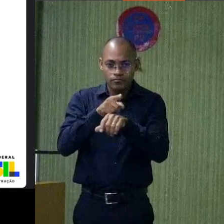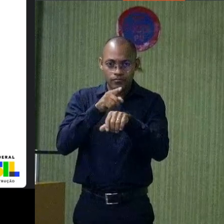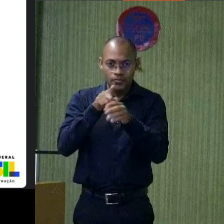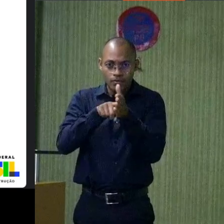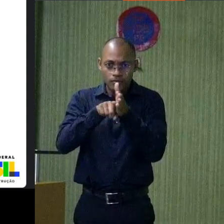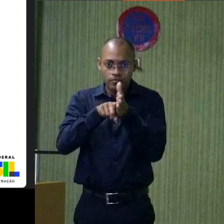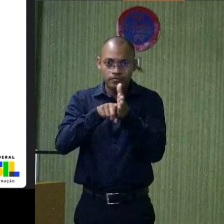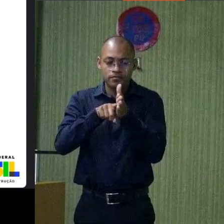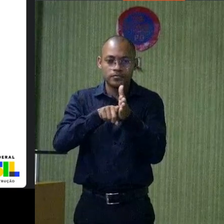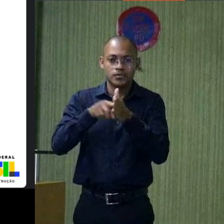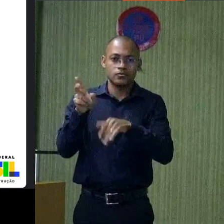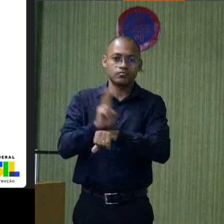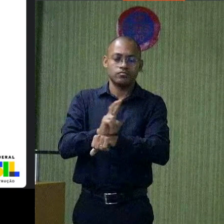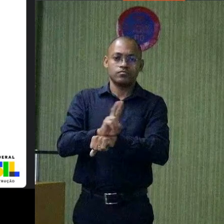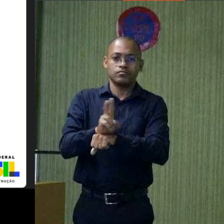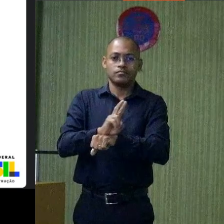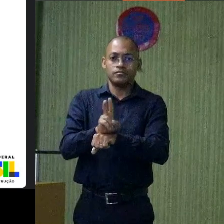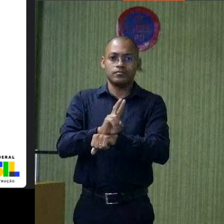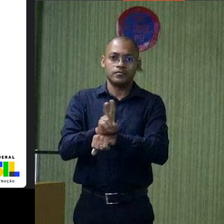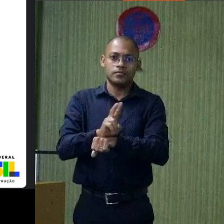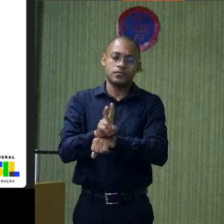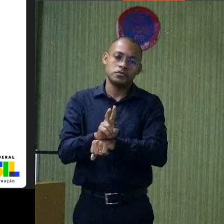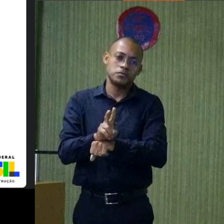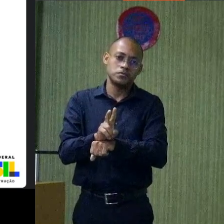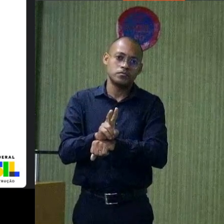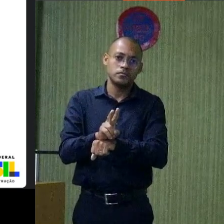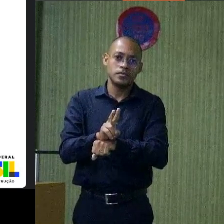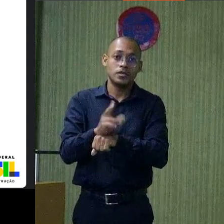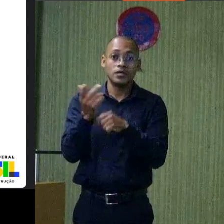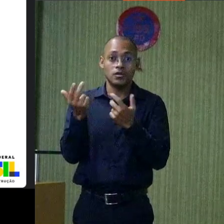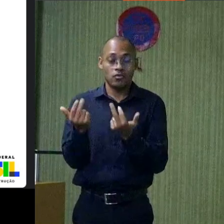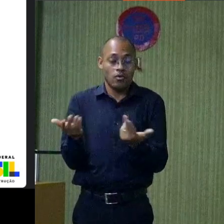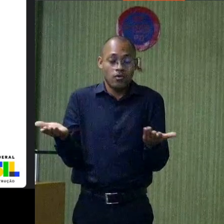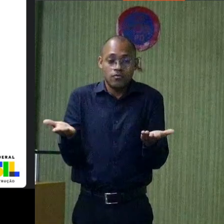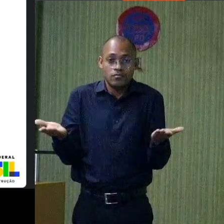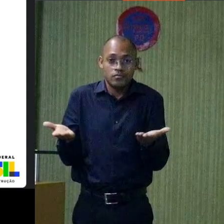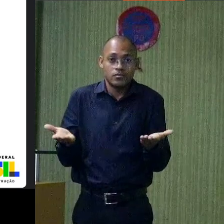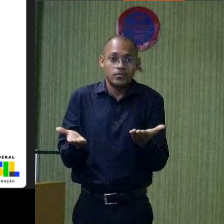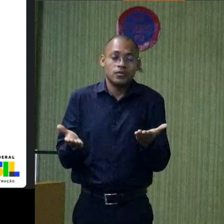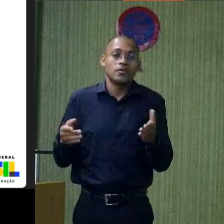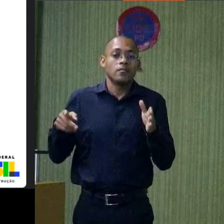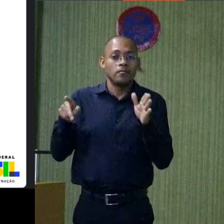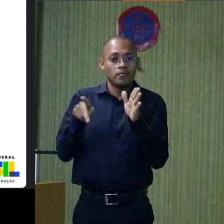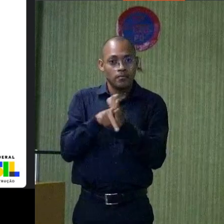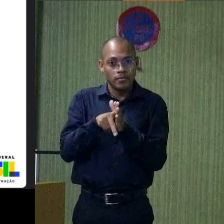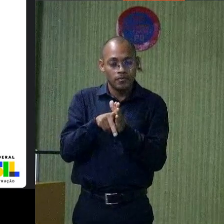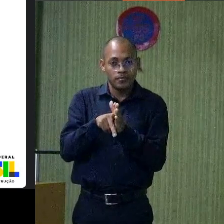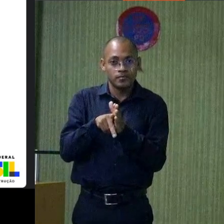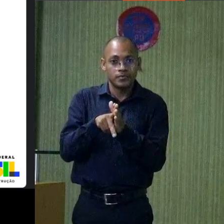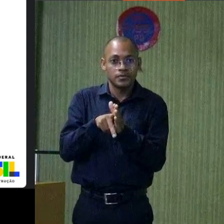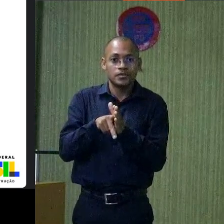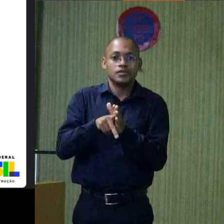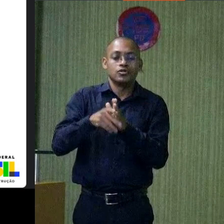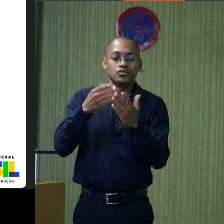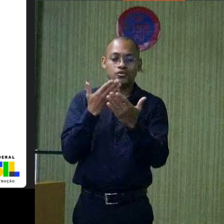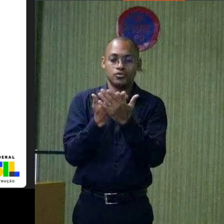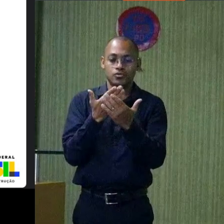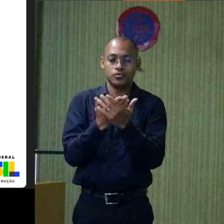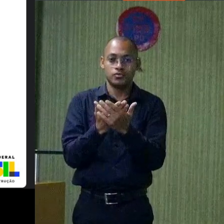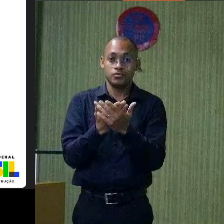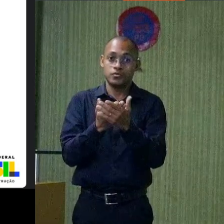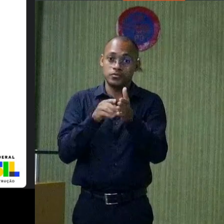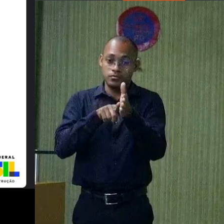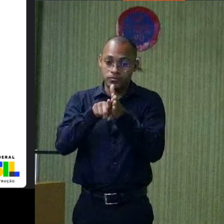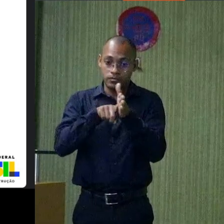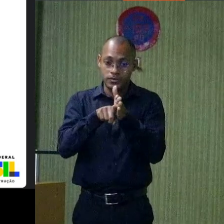12 né as metas deverão ser monitoradas como são hoje pelo Instituto Nacional de estudos e pesquisas educacionais Inep